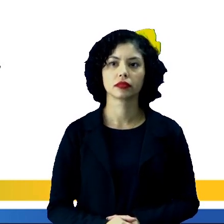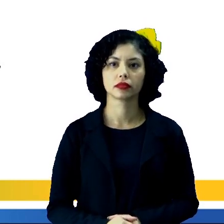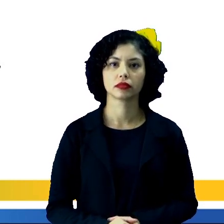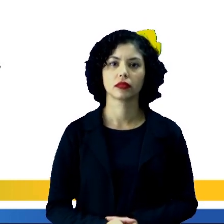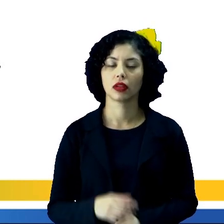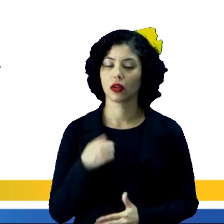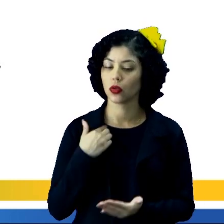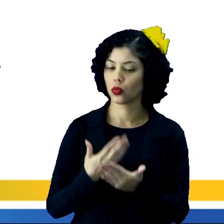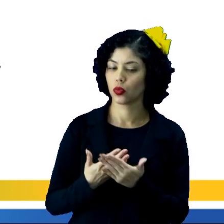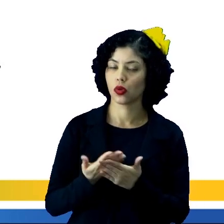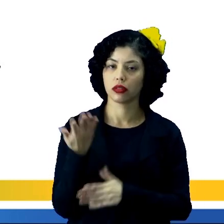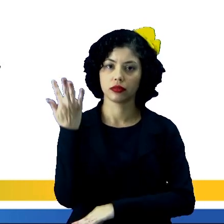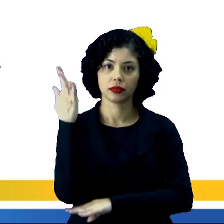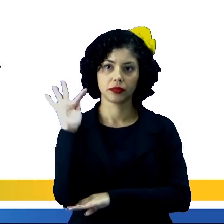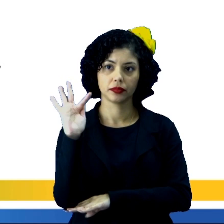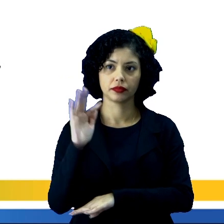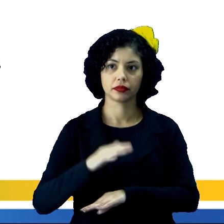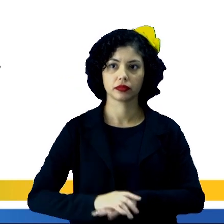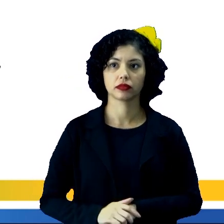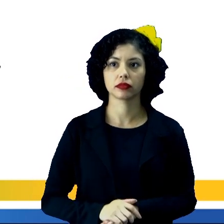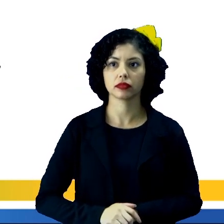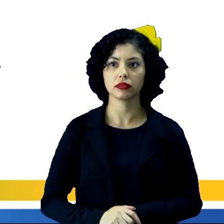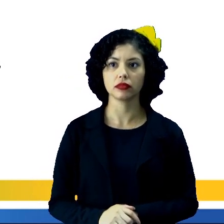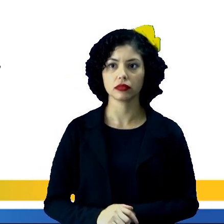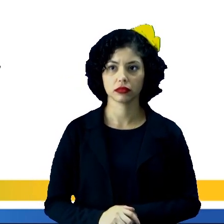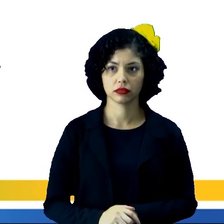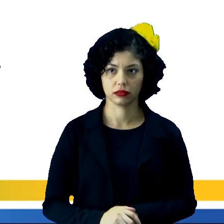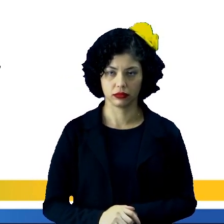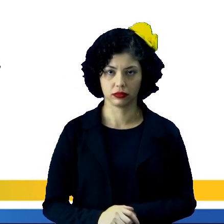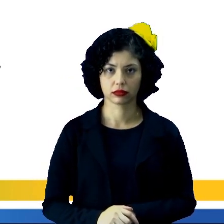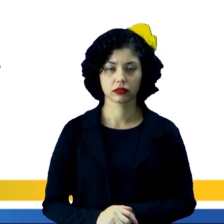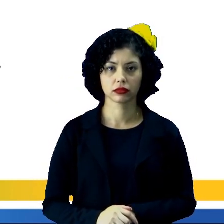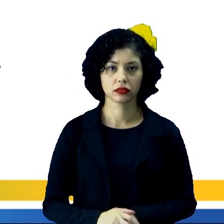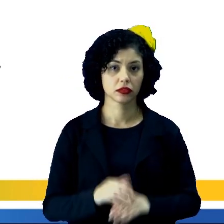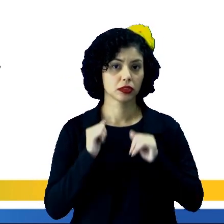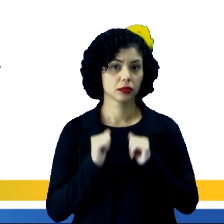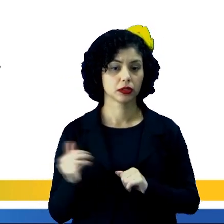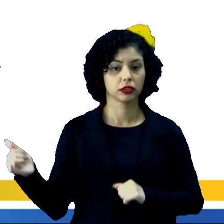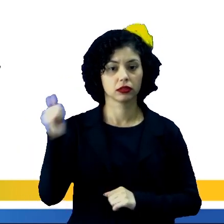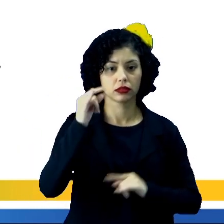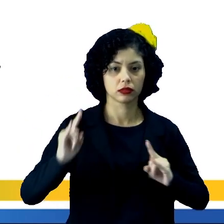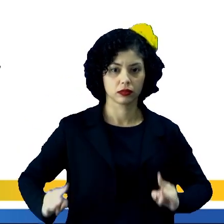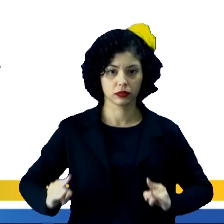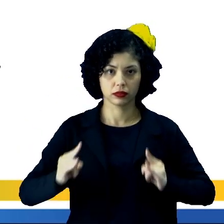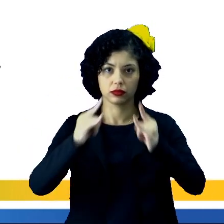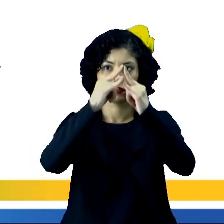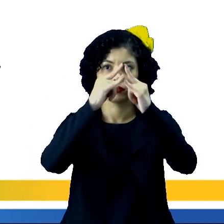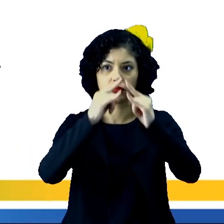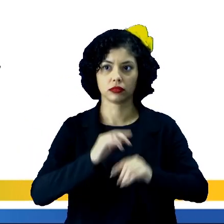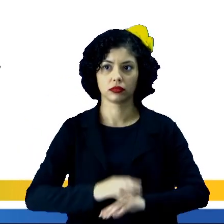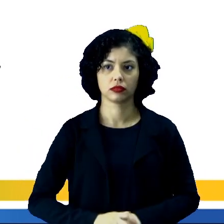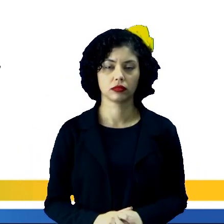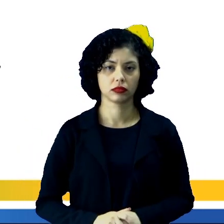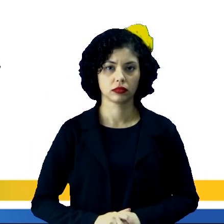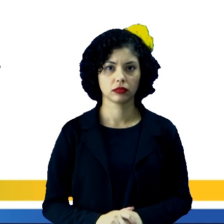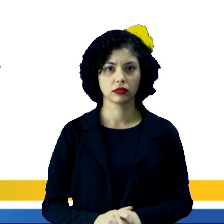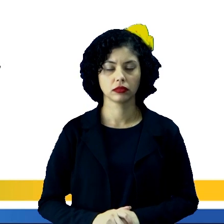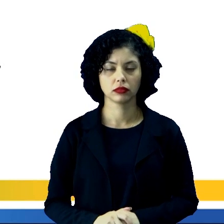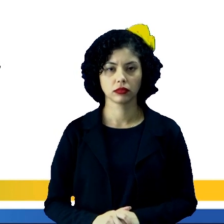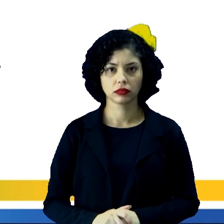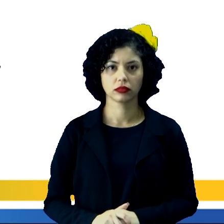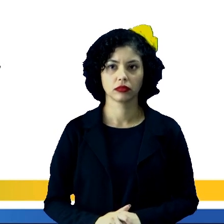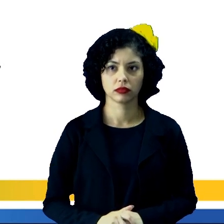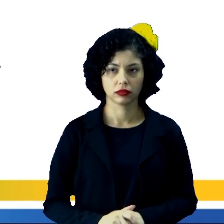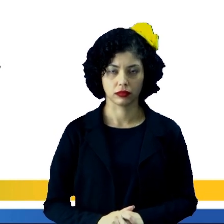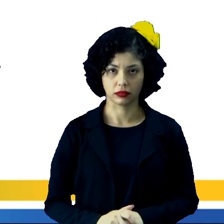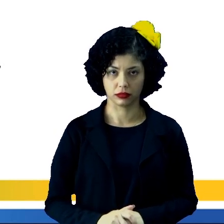estou estudando francês. I can travel to Paris. Eu posso viajar para Paris. If